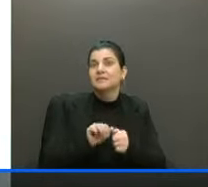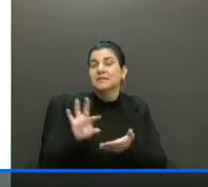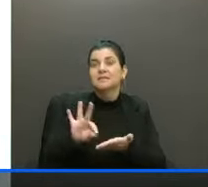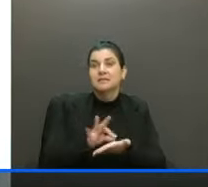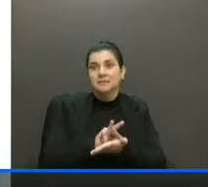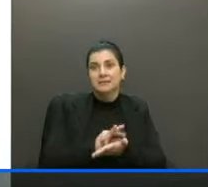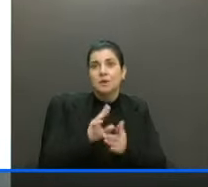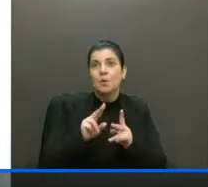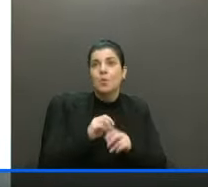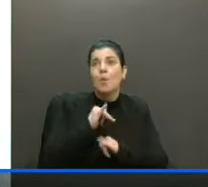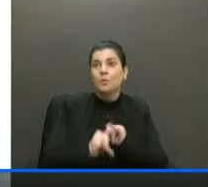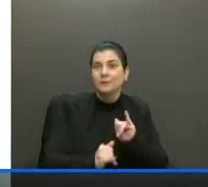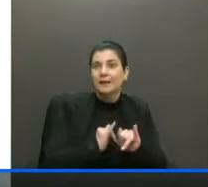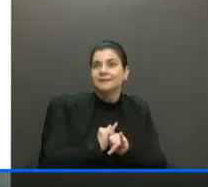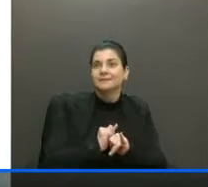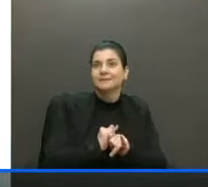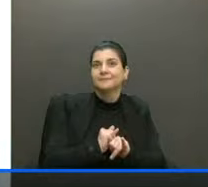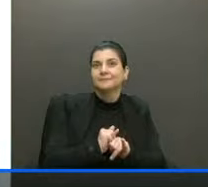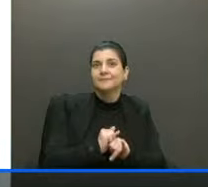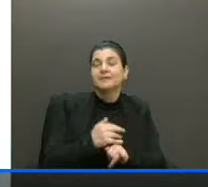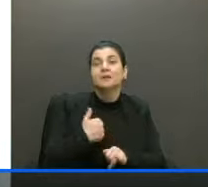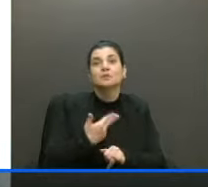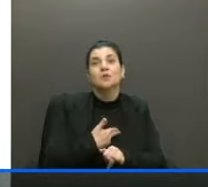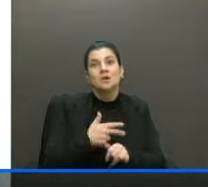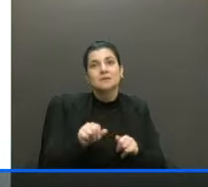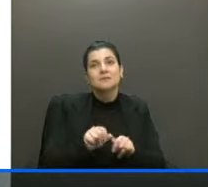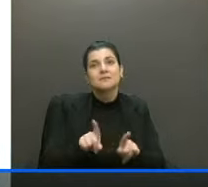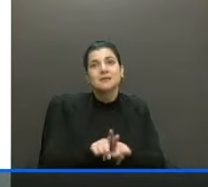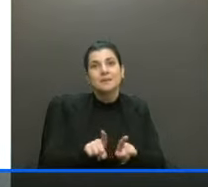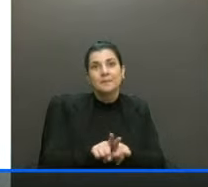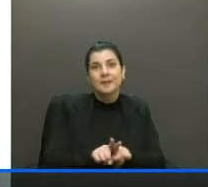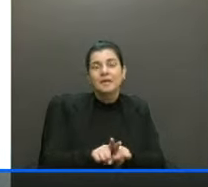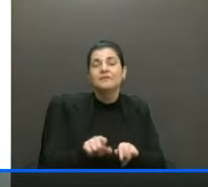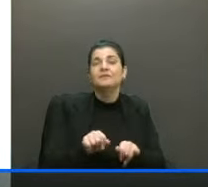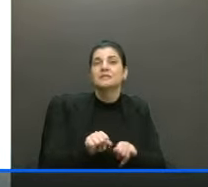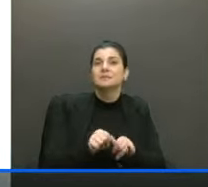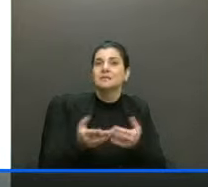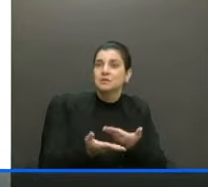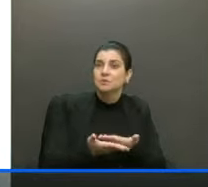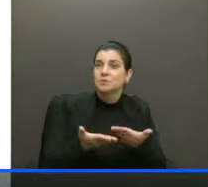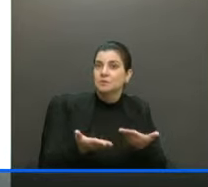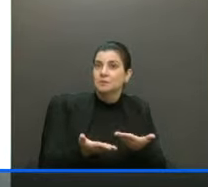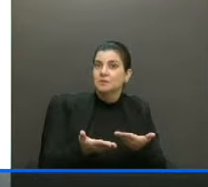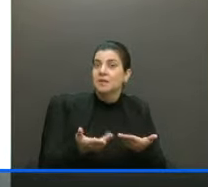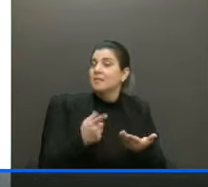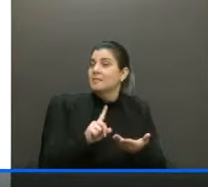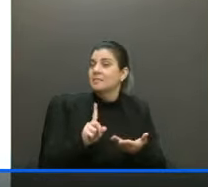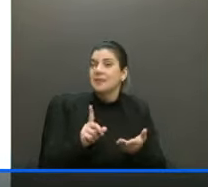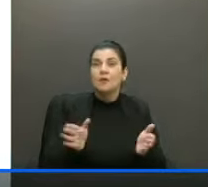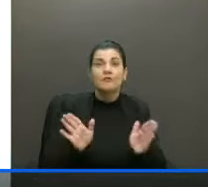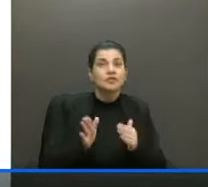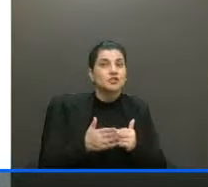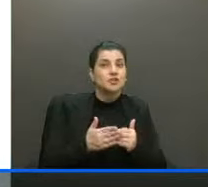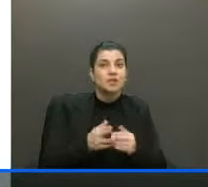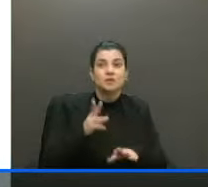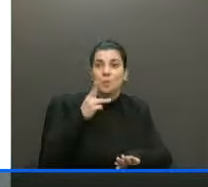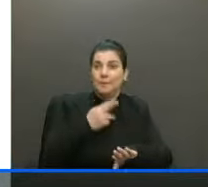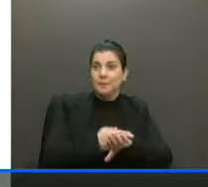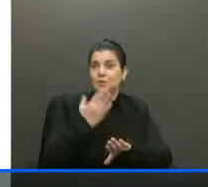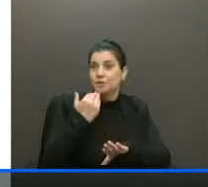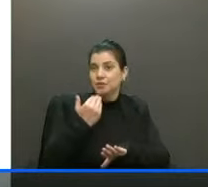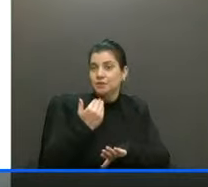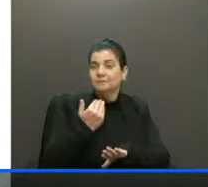inscrição online, tá? Então, nós também fizemos essa disponibilização, não fechando ao meio-dia, então, muitas